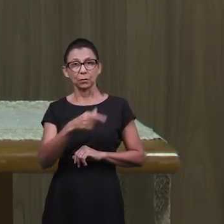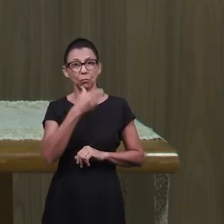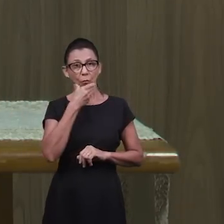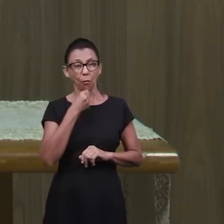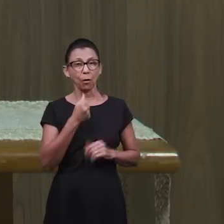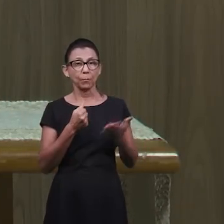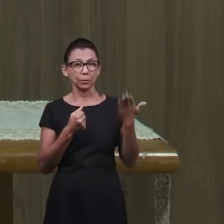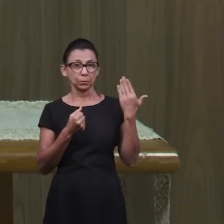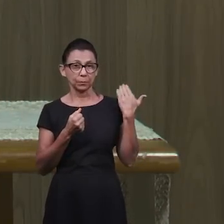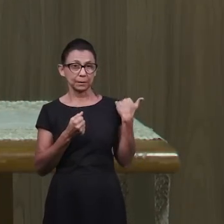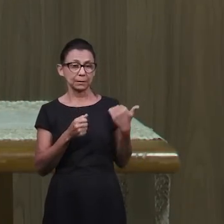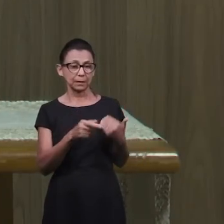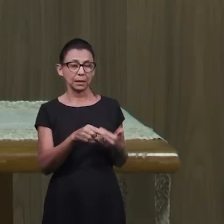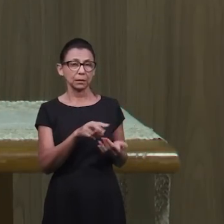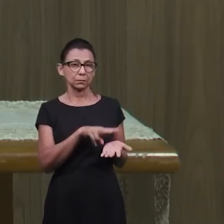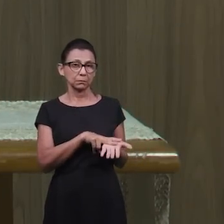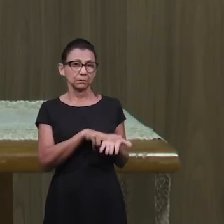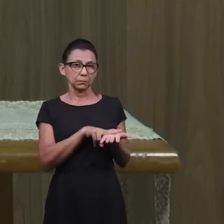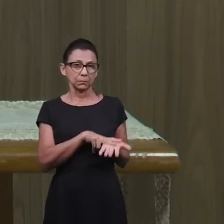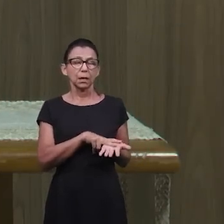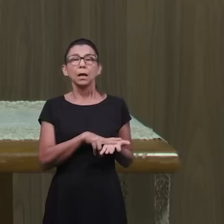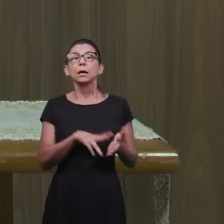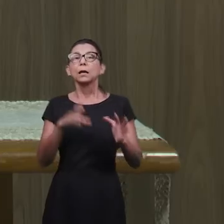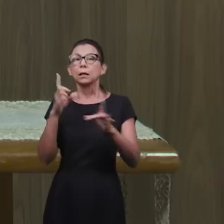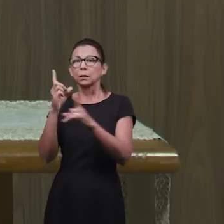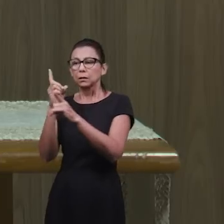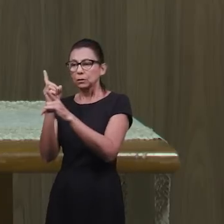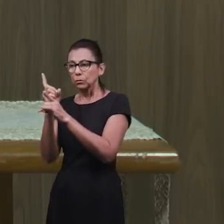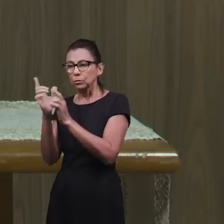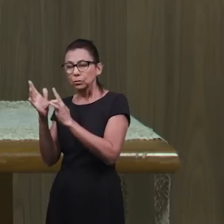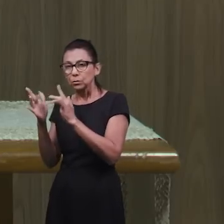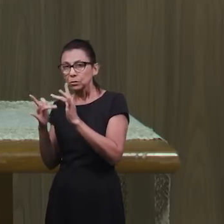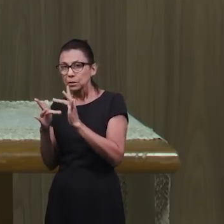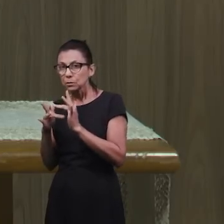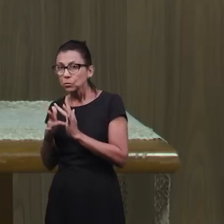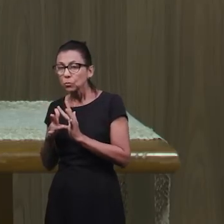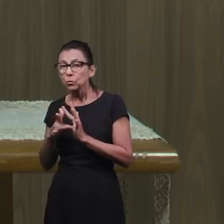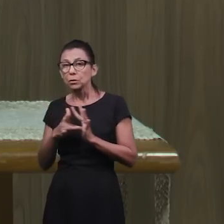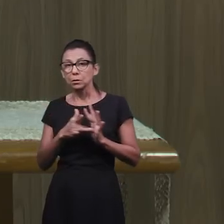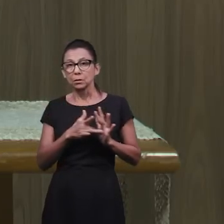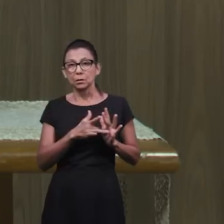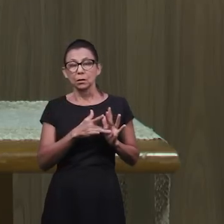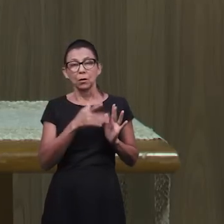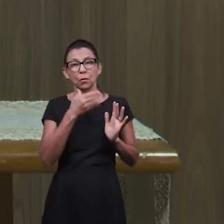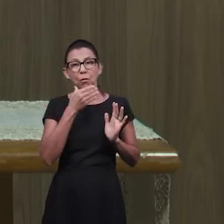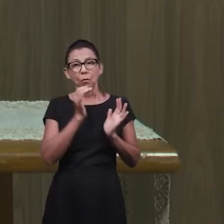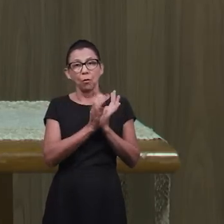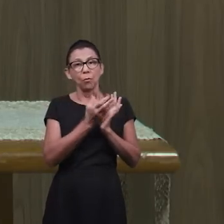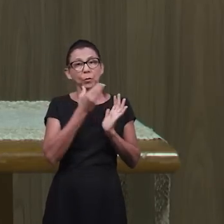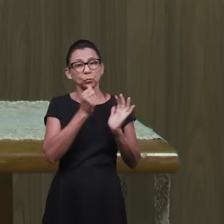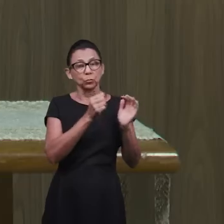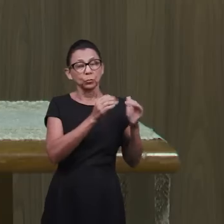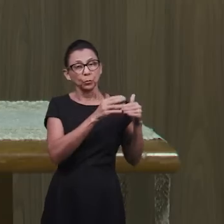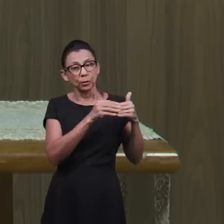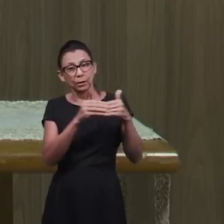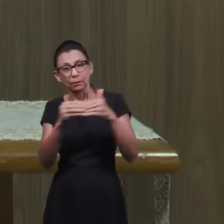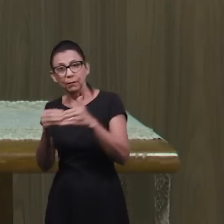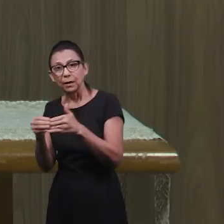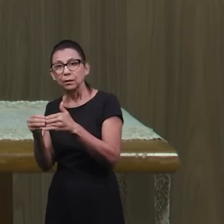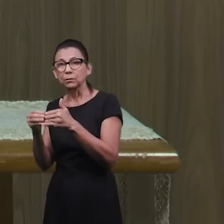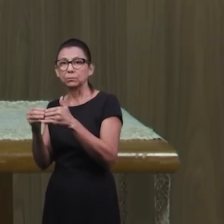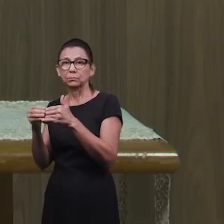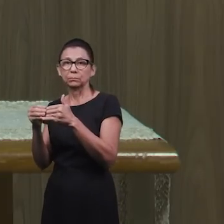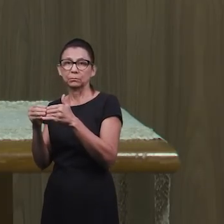aqui, ele teve um encontro com o Senhor Jesus. O Senhor Jesus falou ao coração dele. E nesta